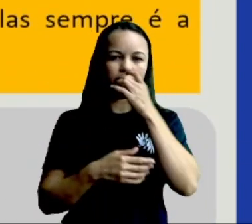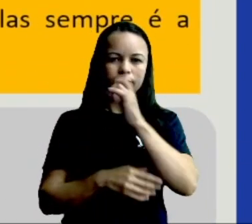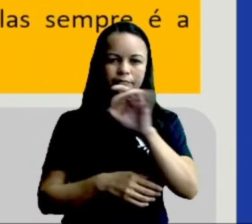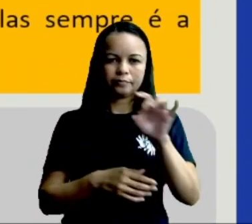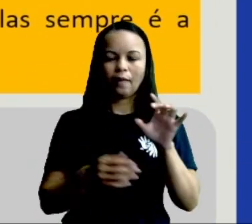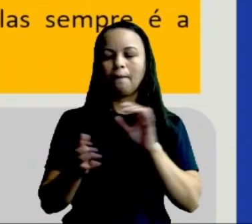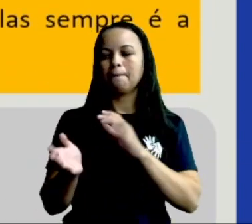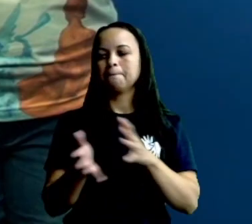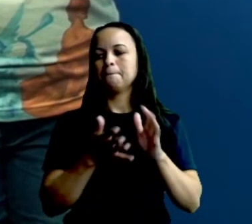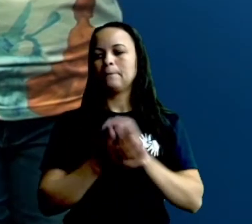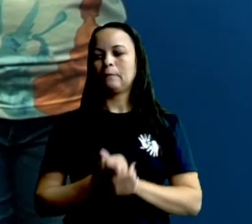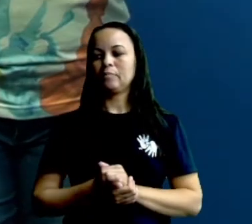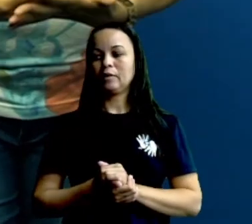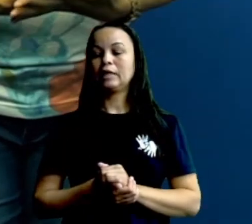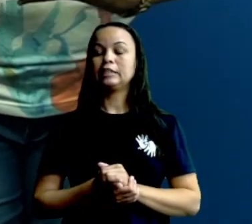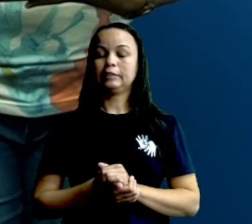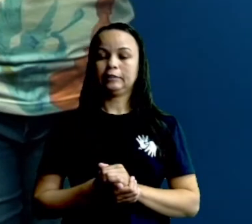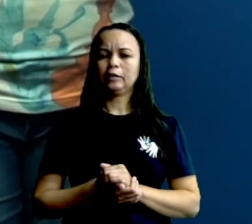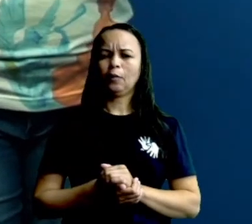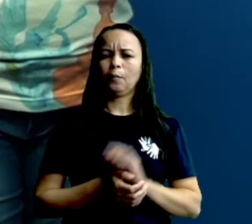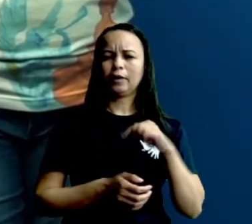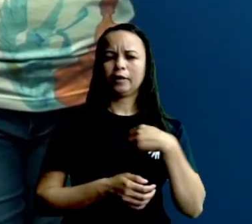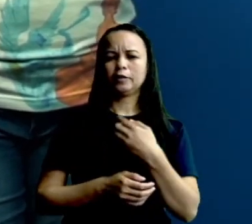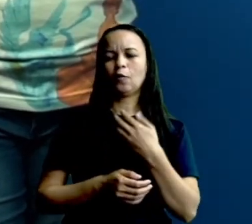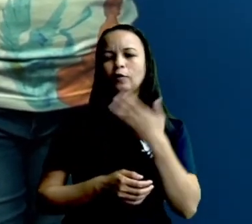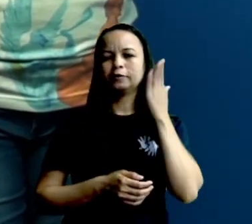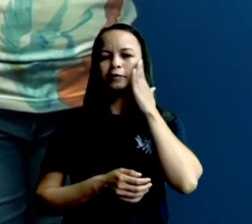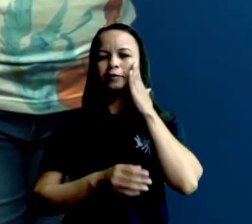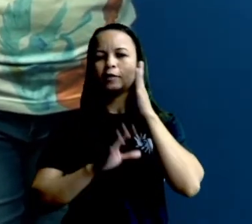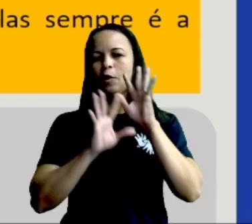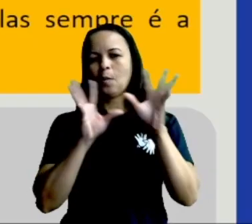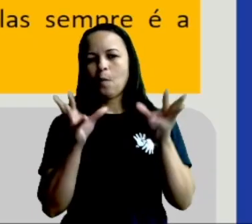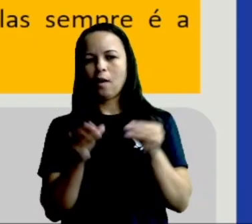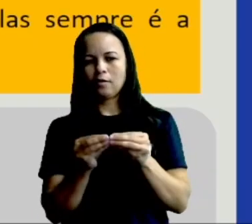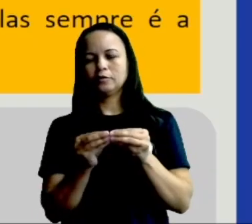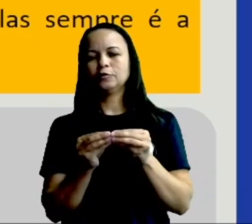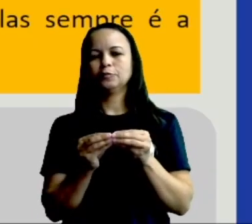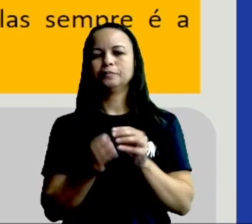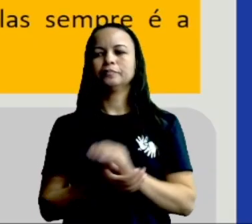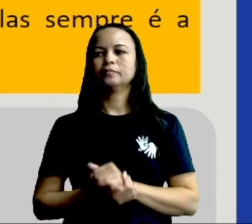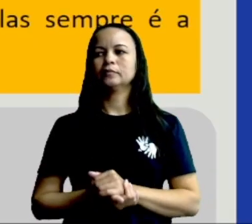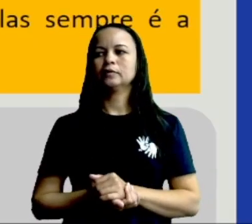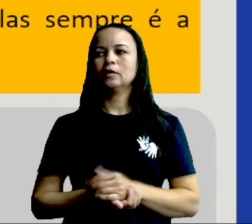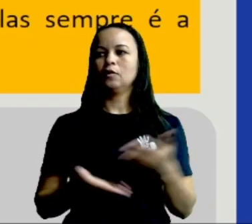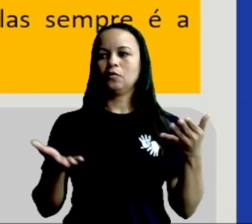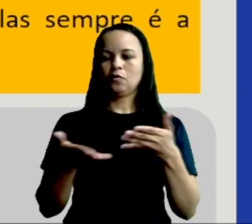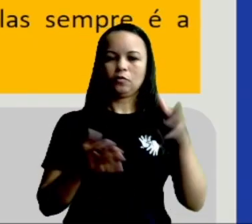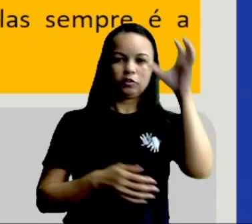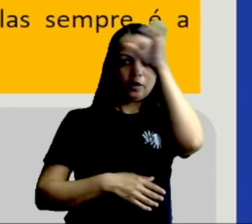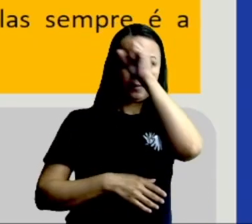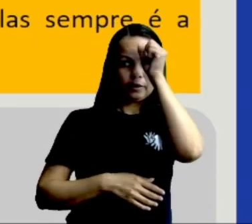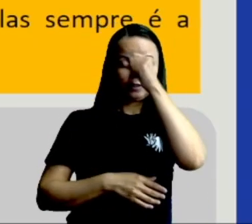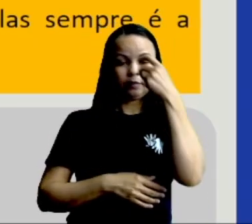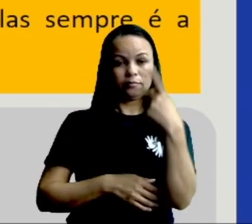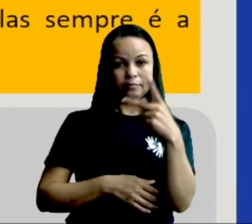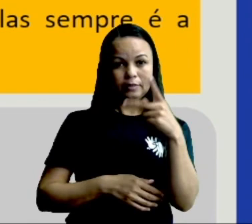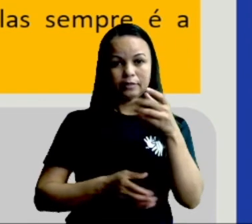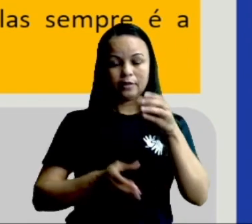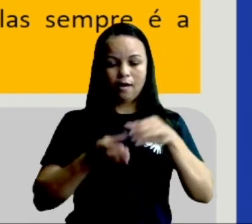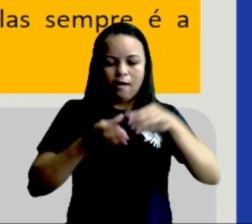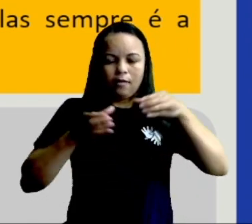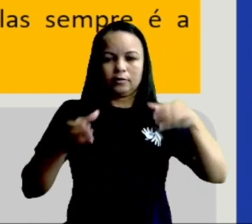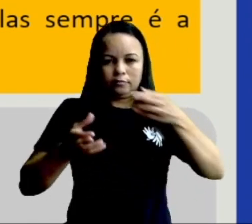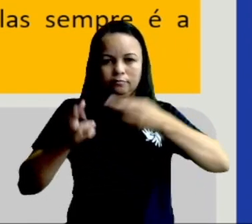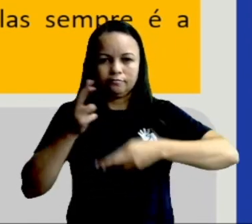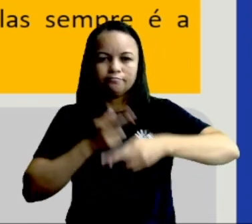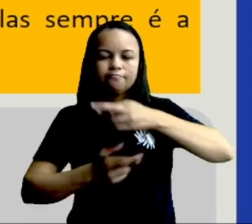gente pode aí entender um pouco mais. Então, vamos ver o que a gente aprendeu hoje? Hoje aprendemos que essas grandezas estão